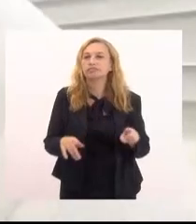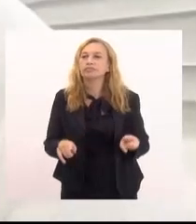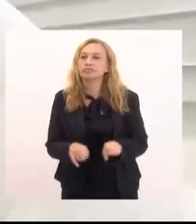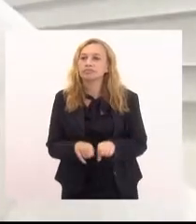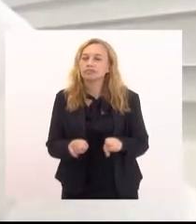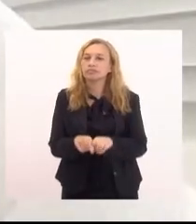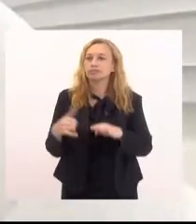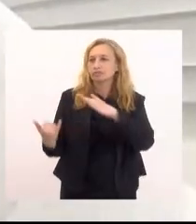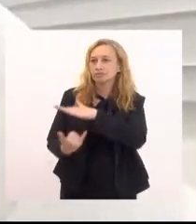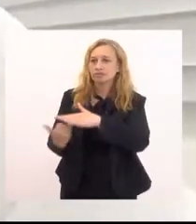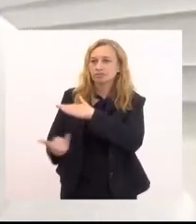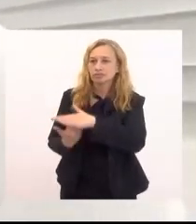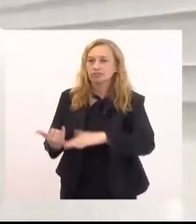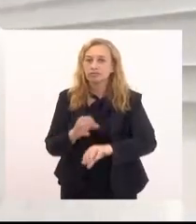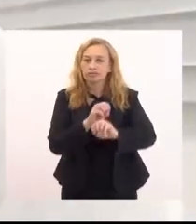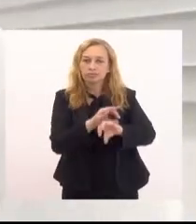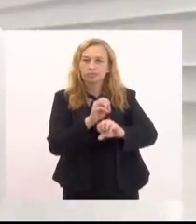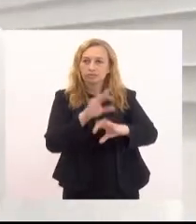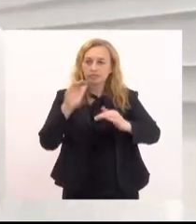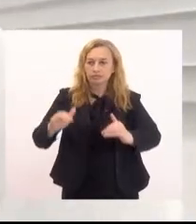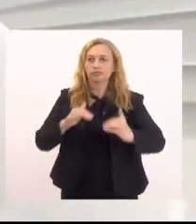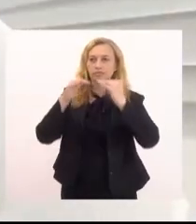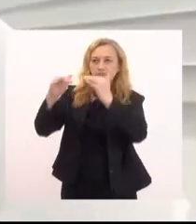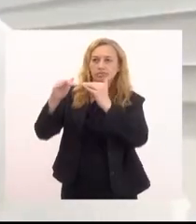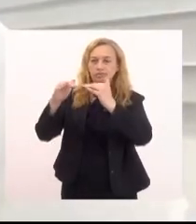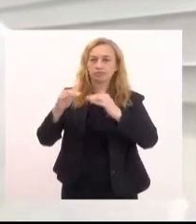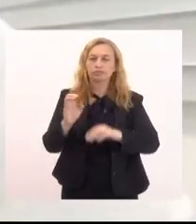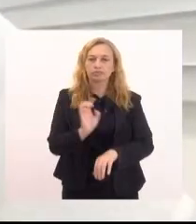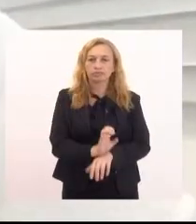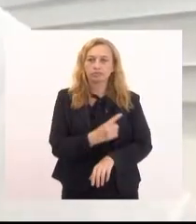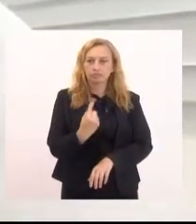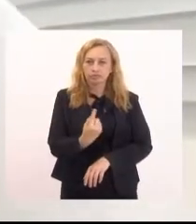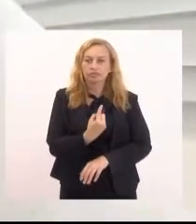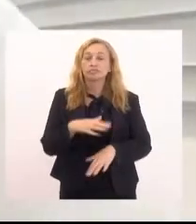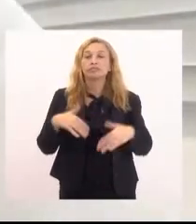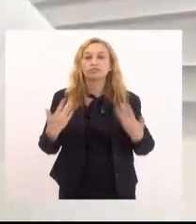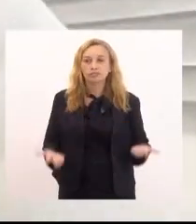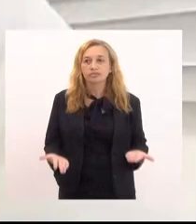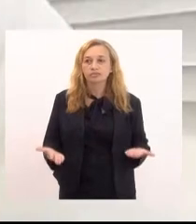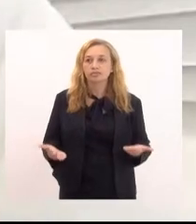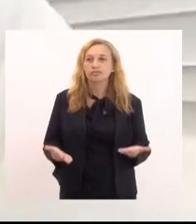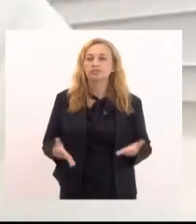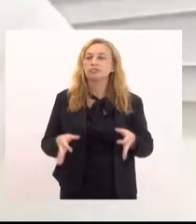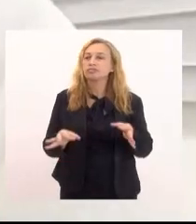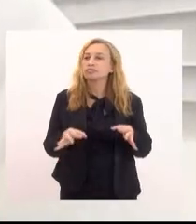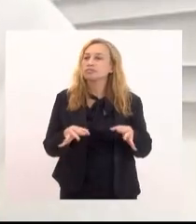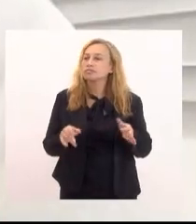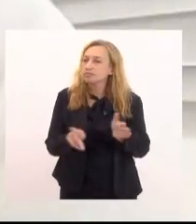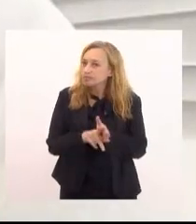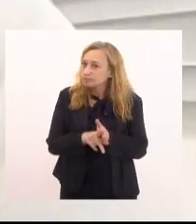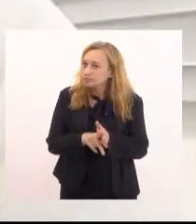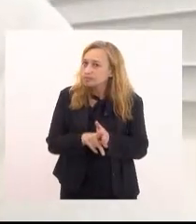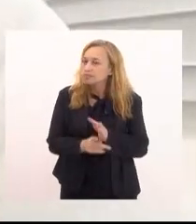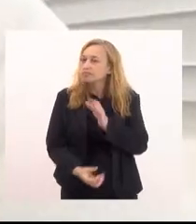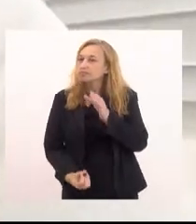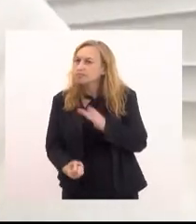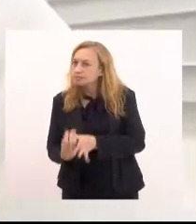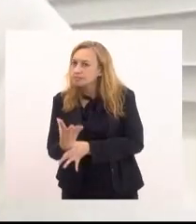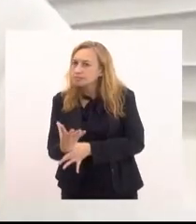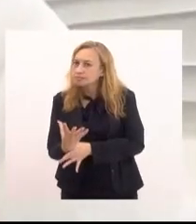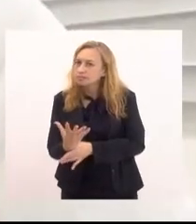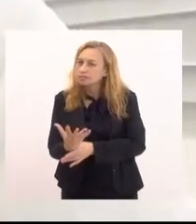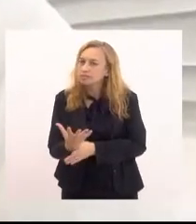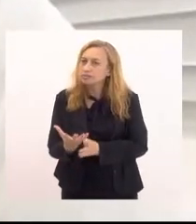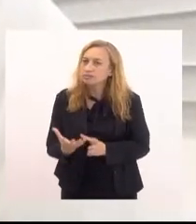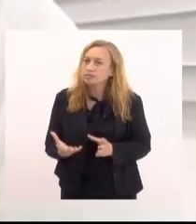as instituições de ensino superior aqui do nosso estado. Então, foi um projeto construído num